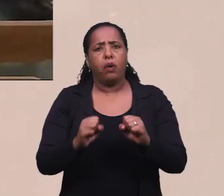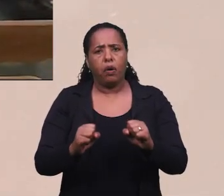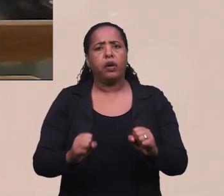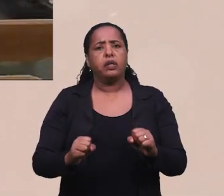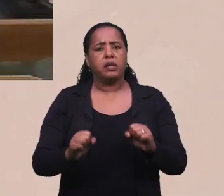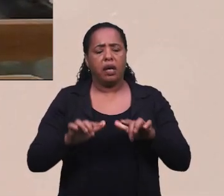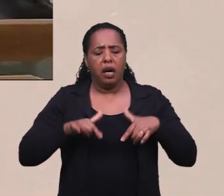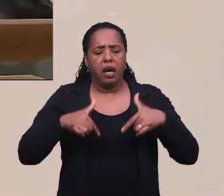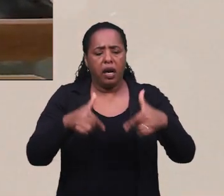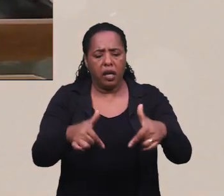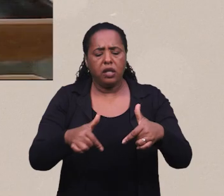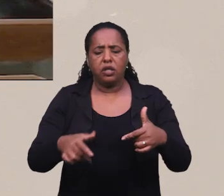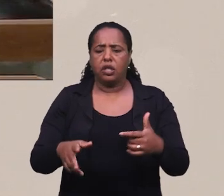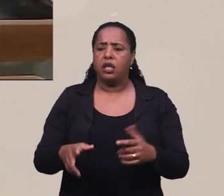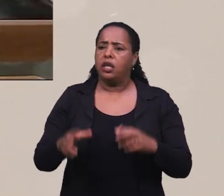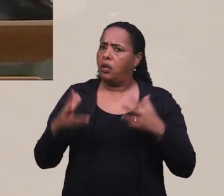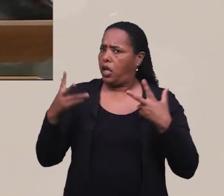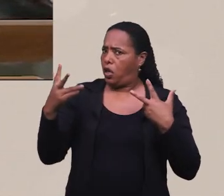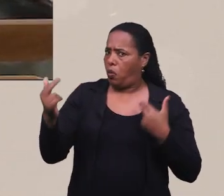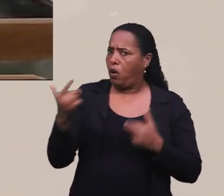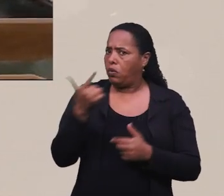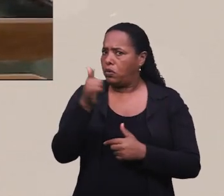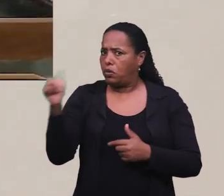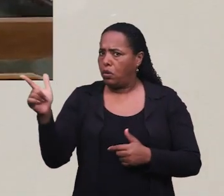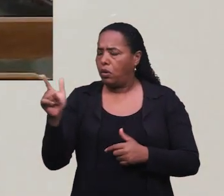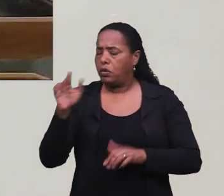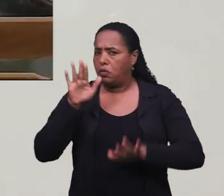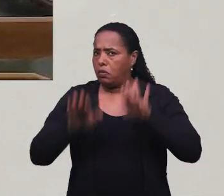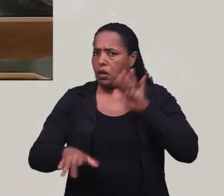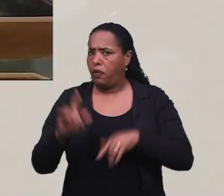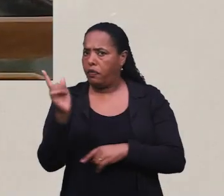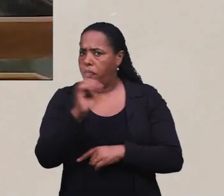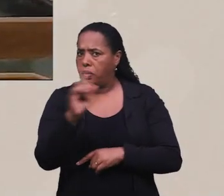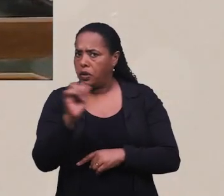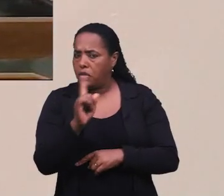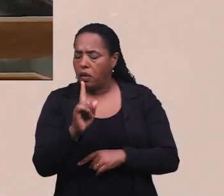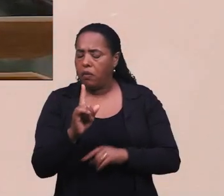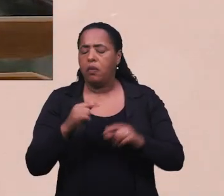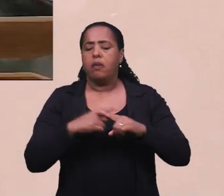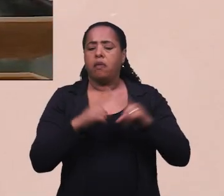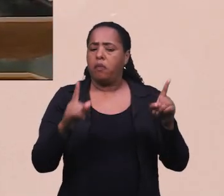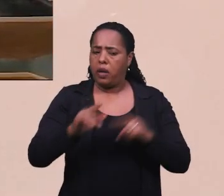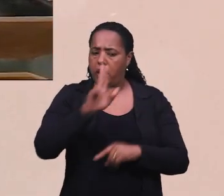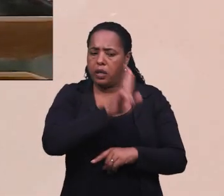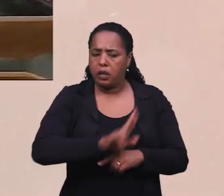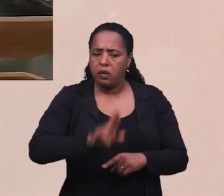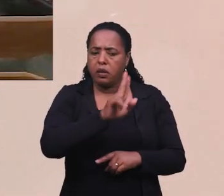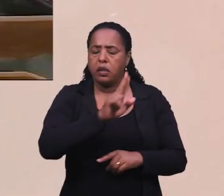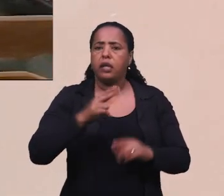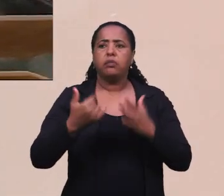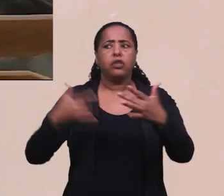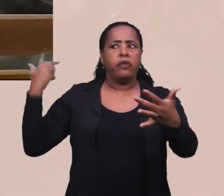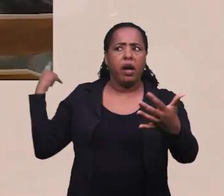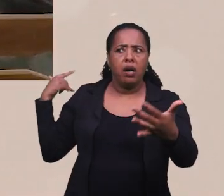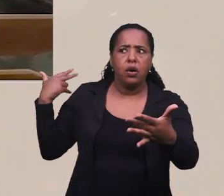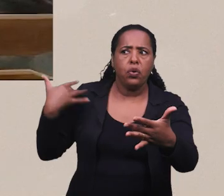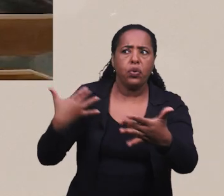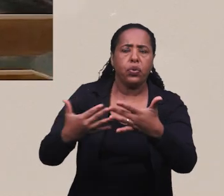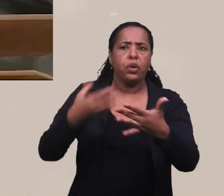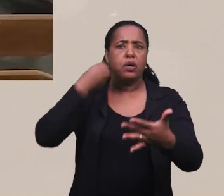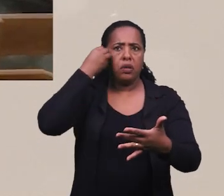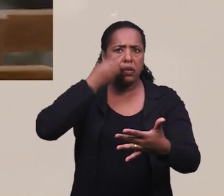de forma estratégica para na entrada e na saída. No caso de irmãos que fazem uso de cadeira de rodas,